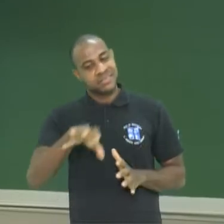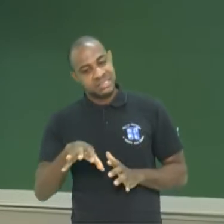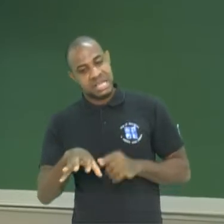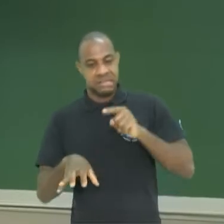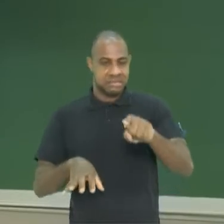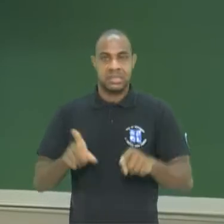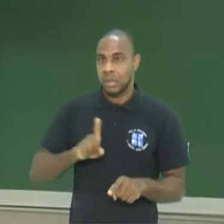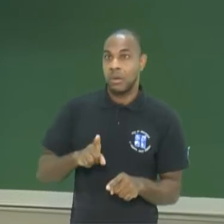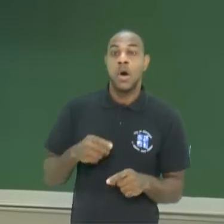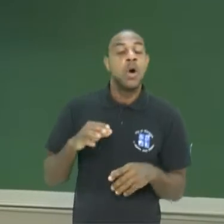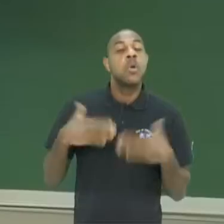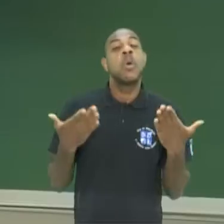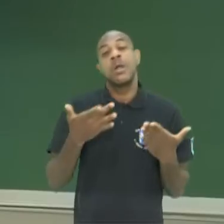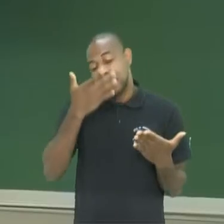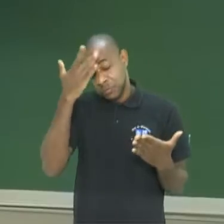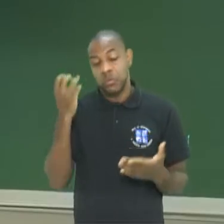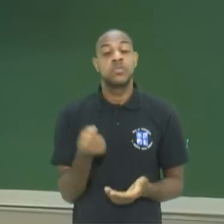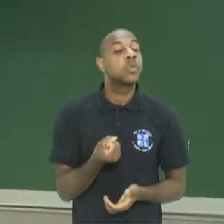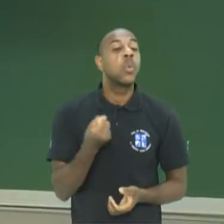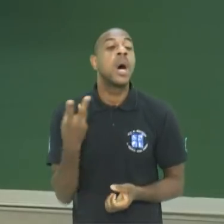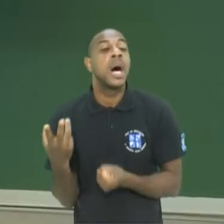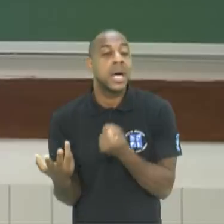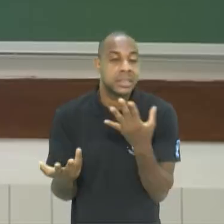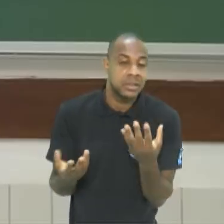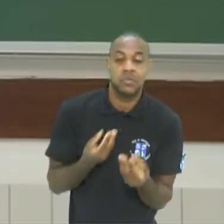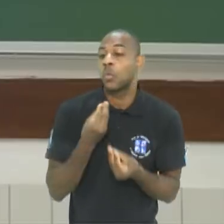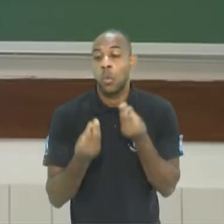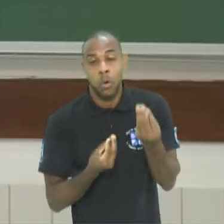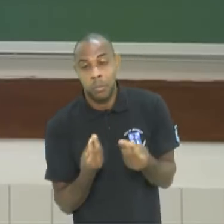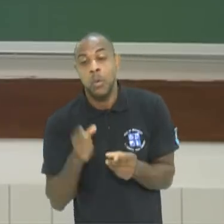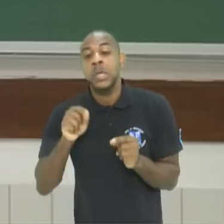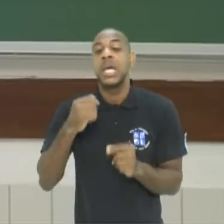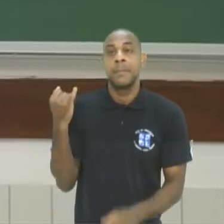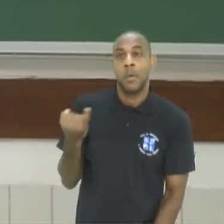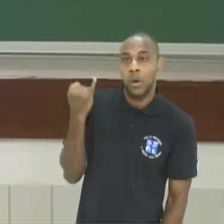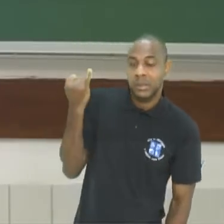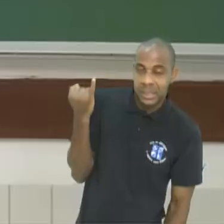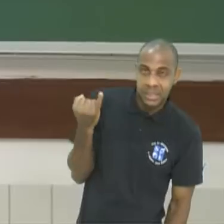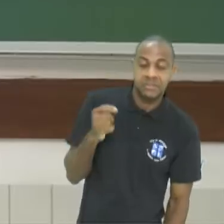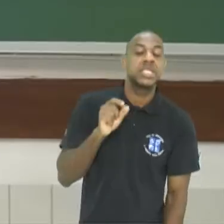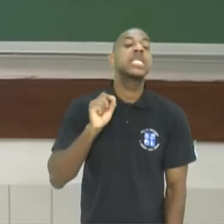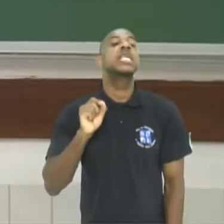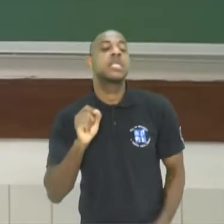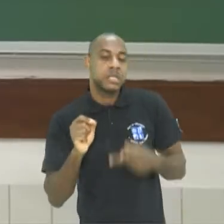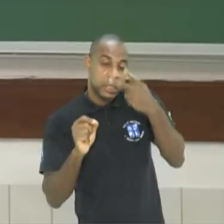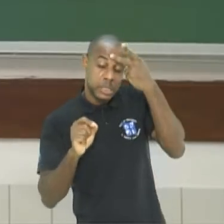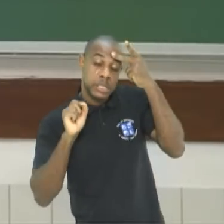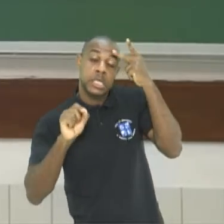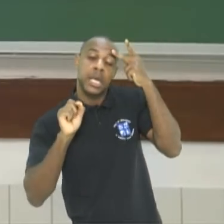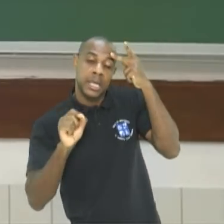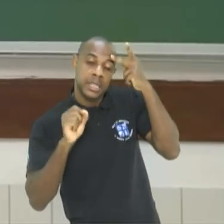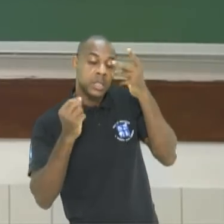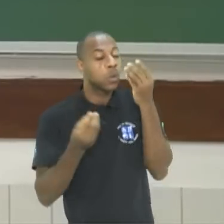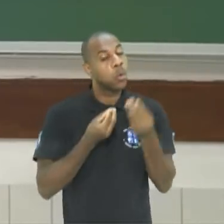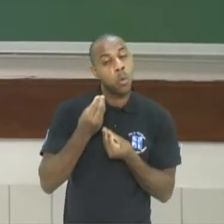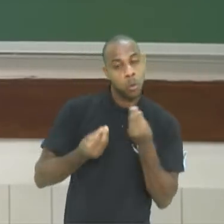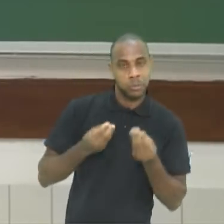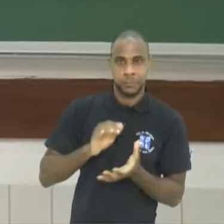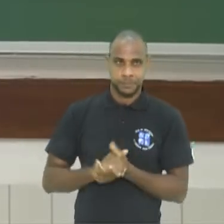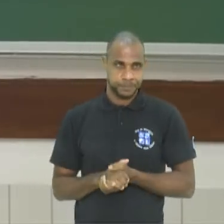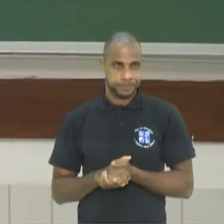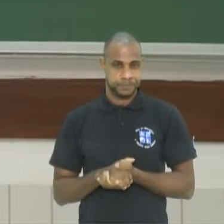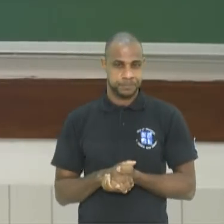que colocar ali com detalhes. Então, o que é importante, quem é importante e como, ok?